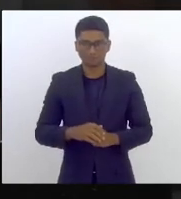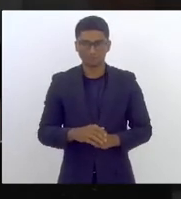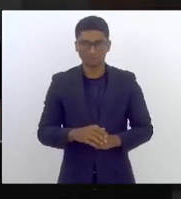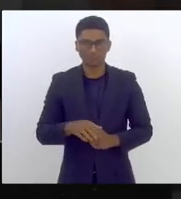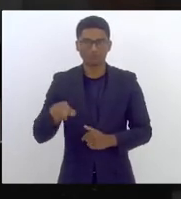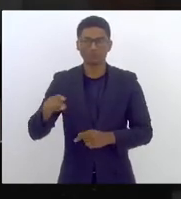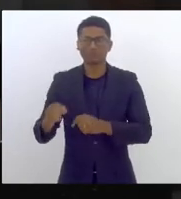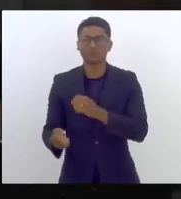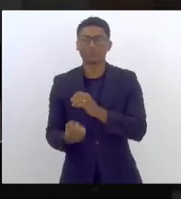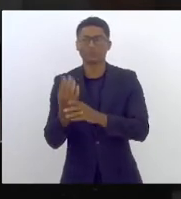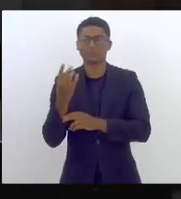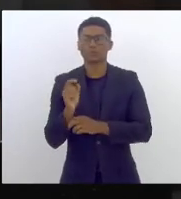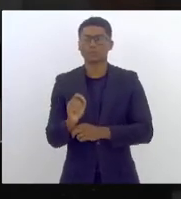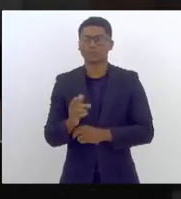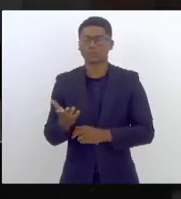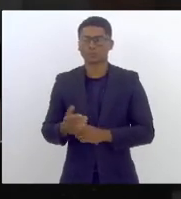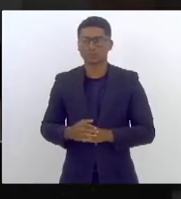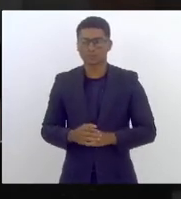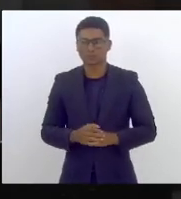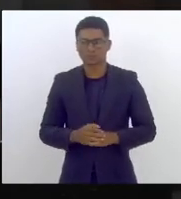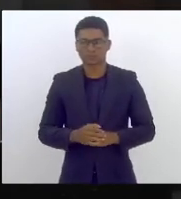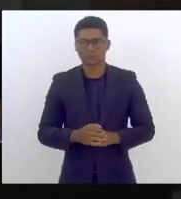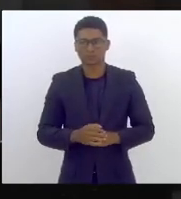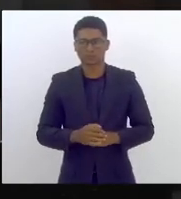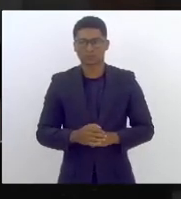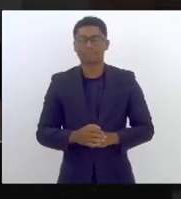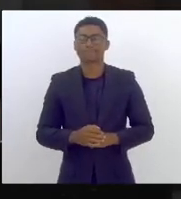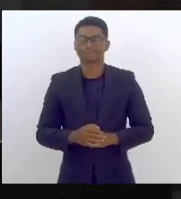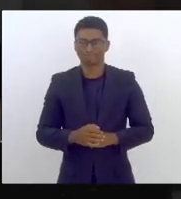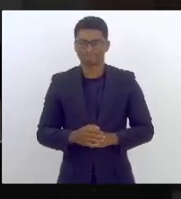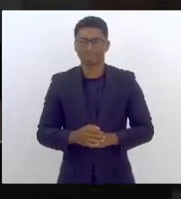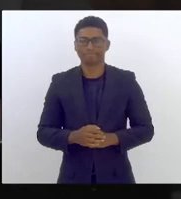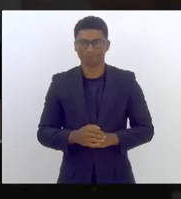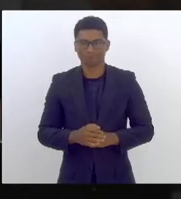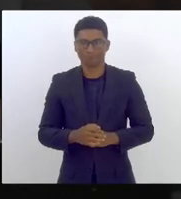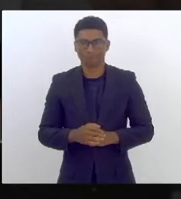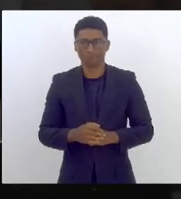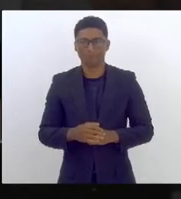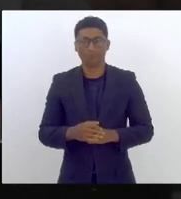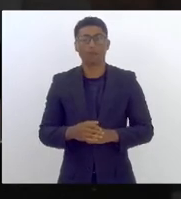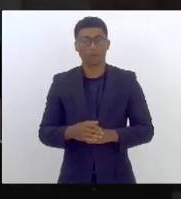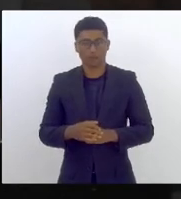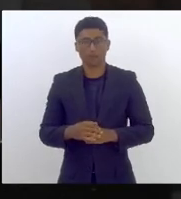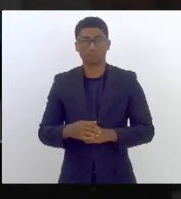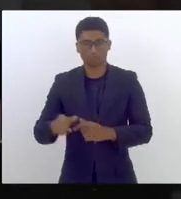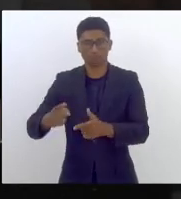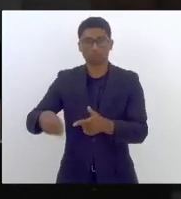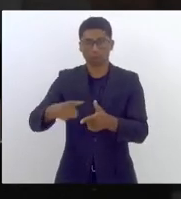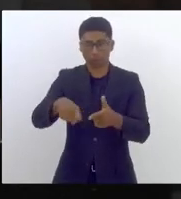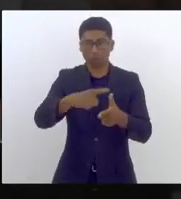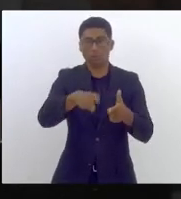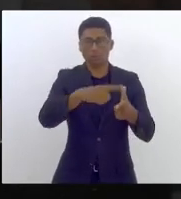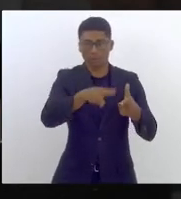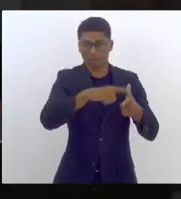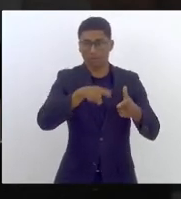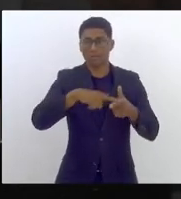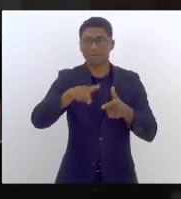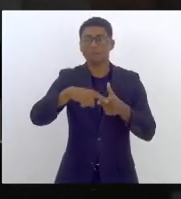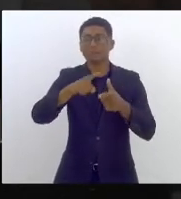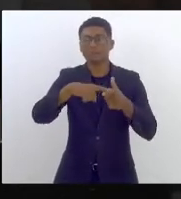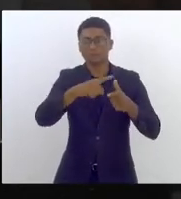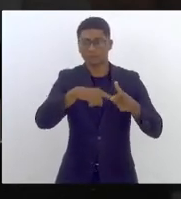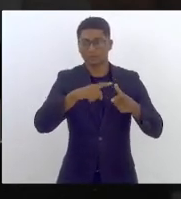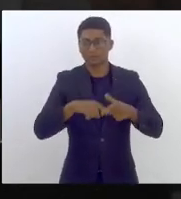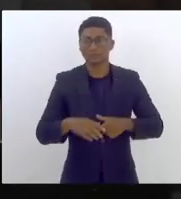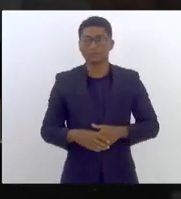criou problemas para a população brasileira para utilização